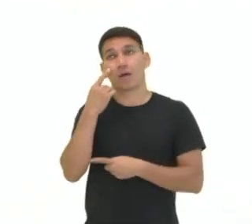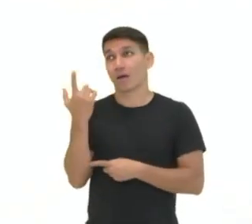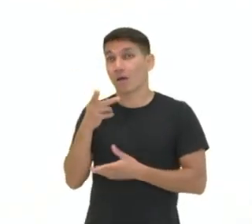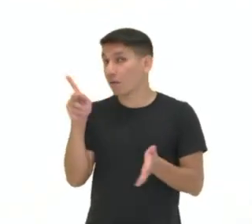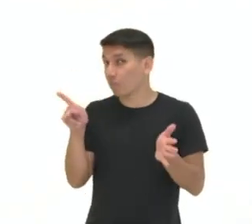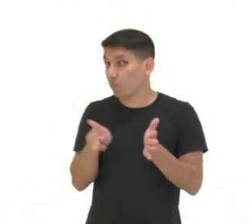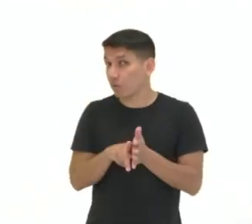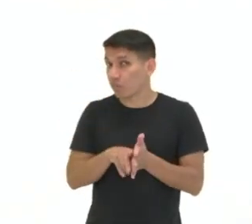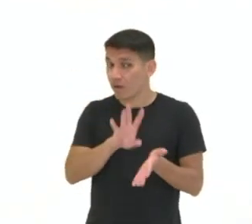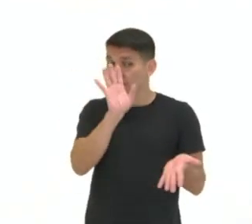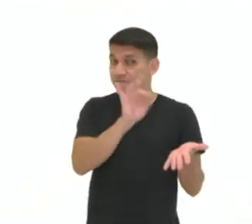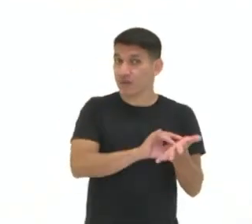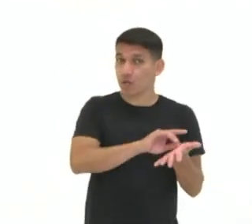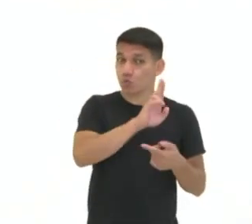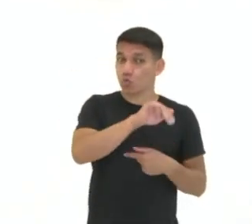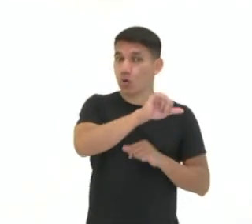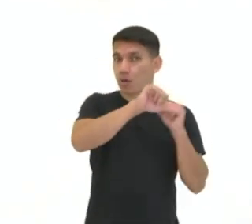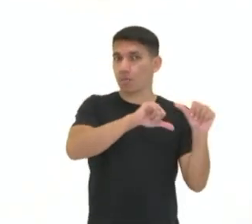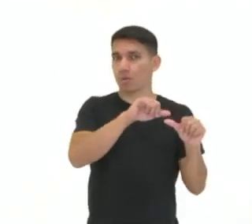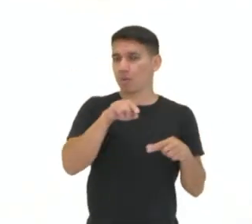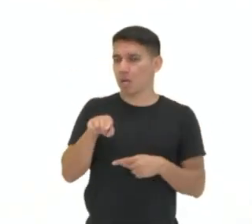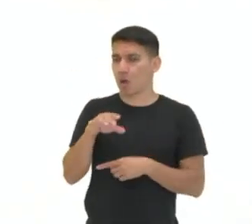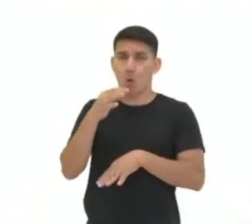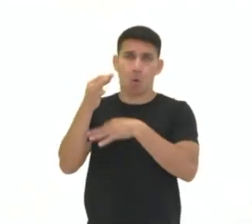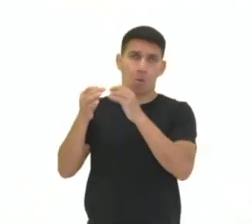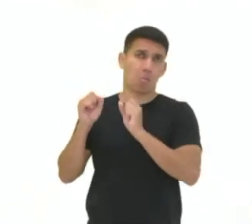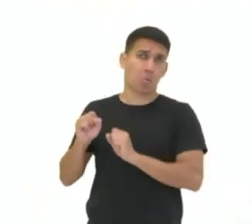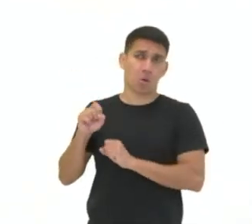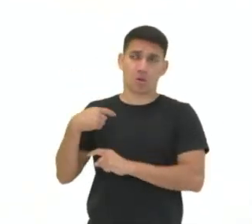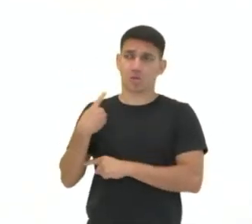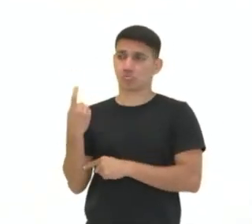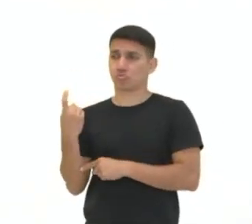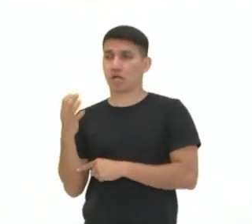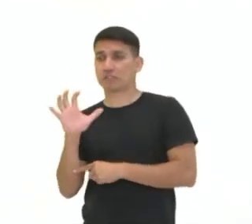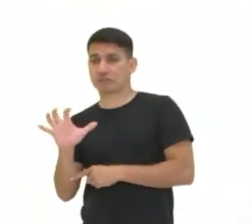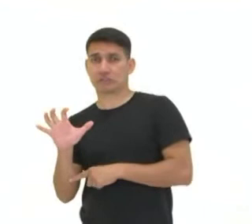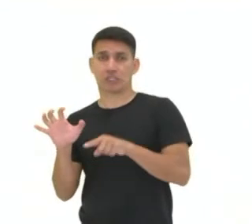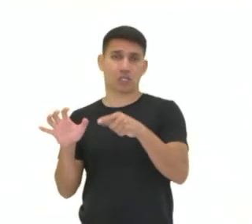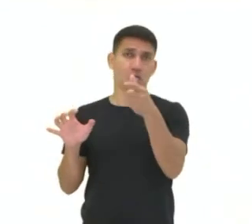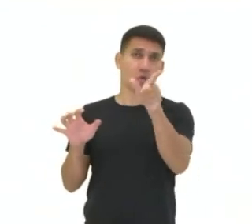ele nunca se altera, a opinião eu posso ter uma e você pode ter outra, beleza?